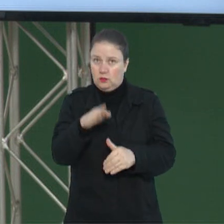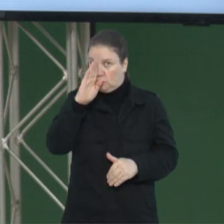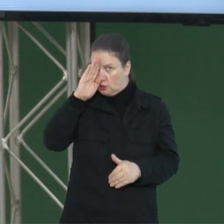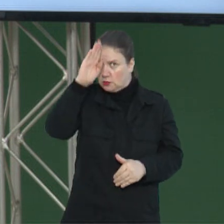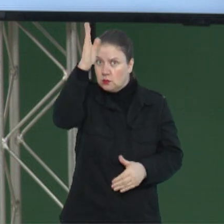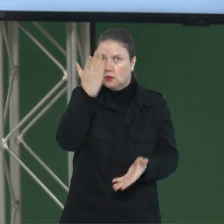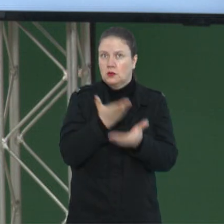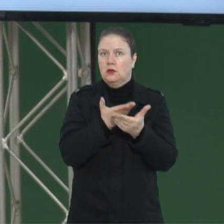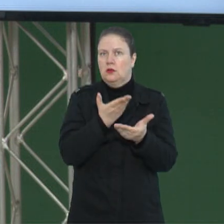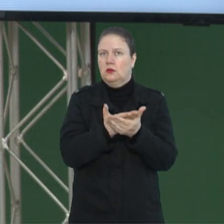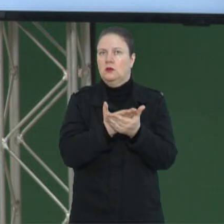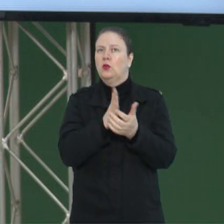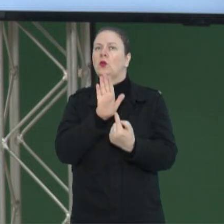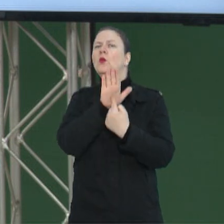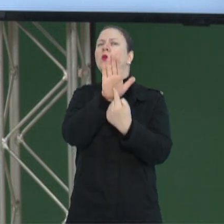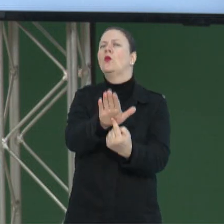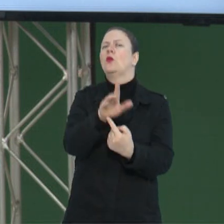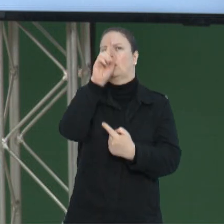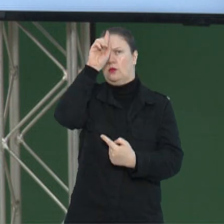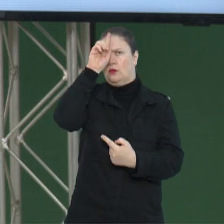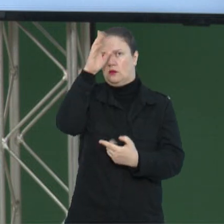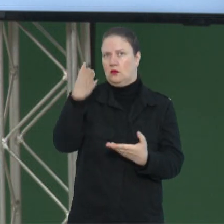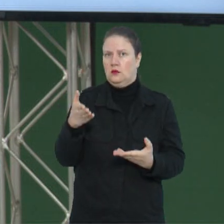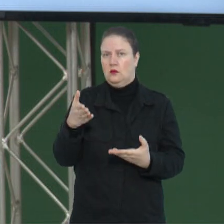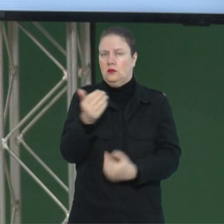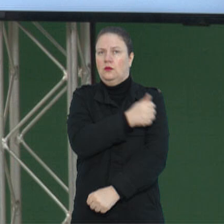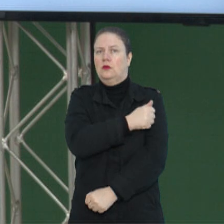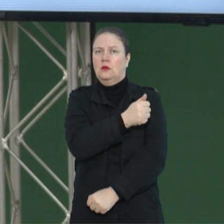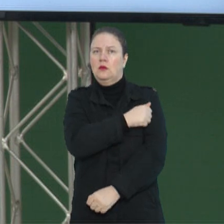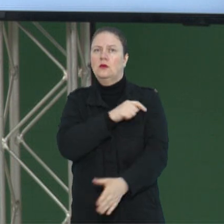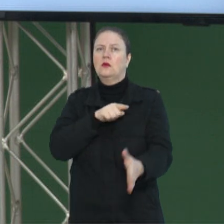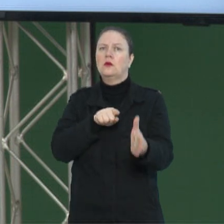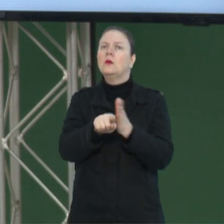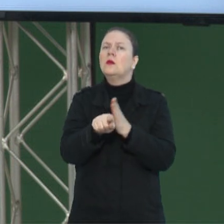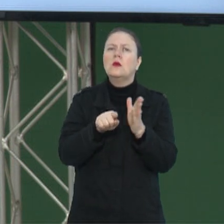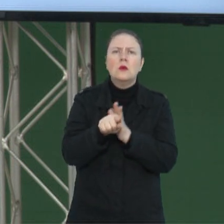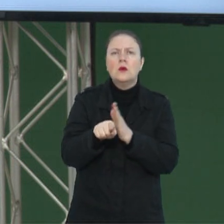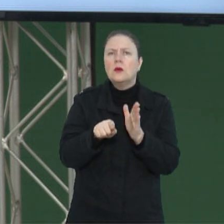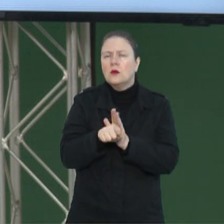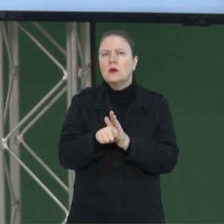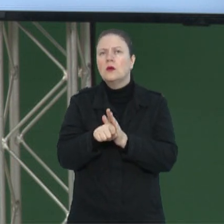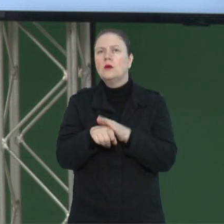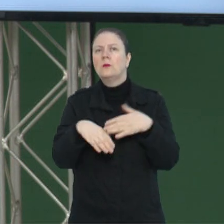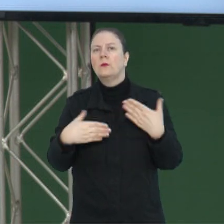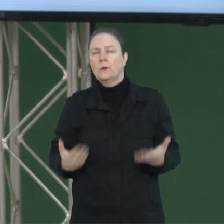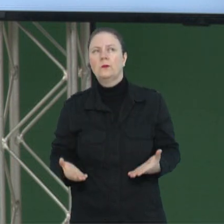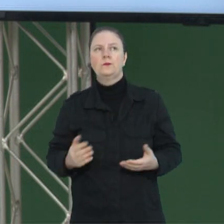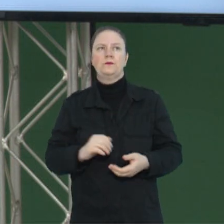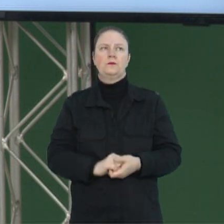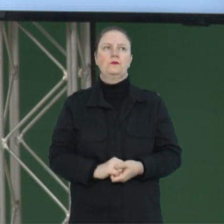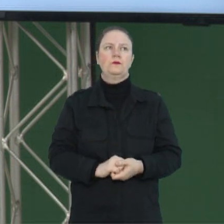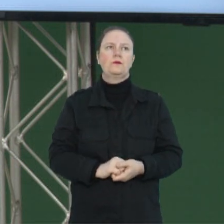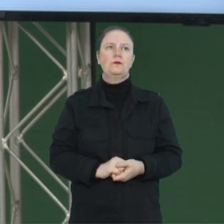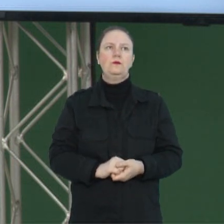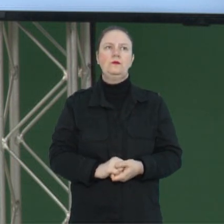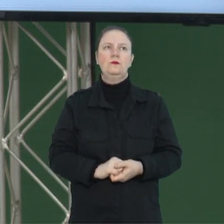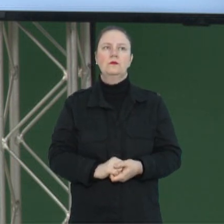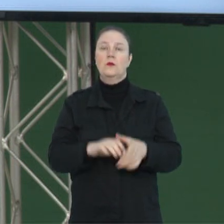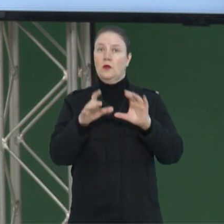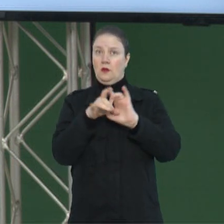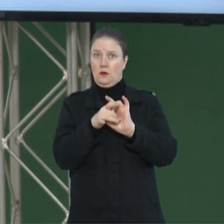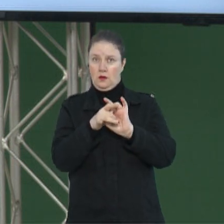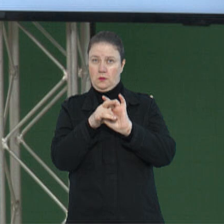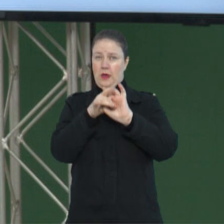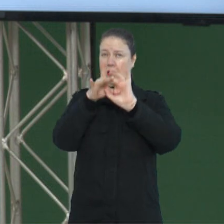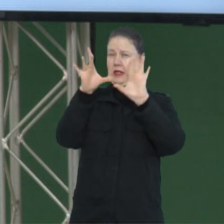aula, apontar essa ideia. Tá? Quando meus alunos me perguntavam lá atrás, né, me respondiam, aliás, dizendo que liberdade é fazer o